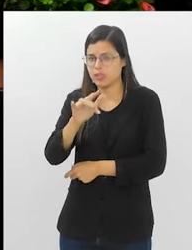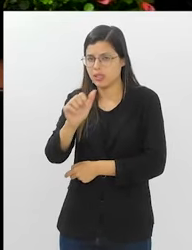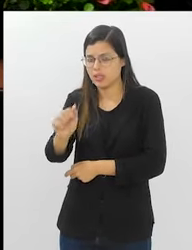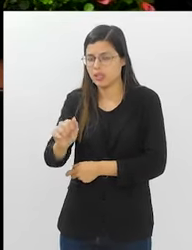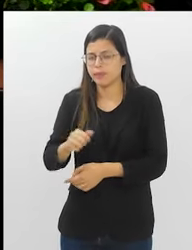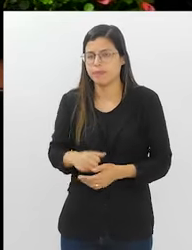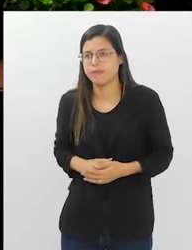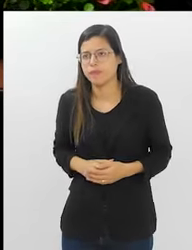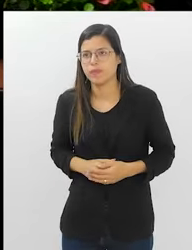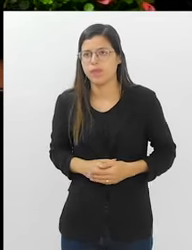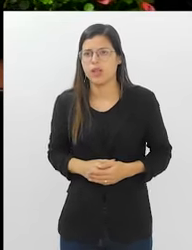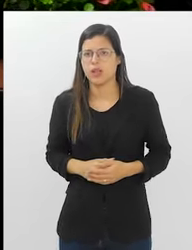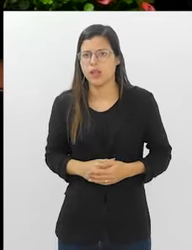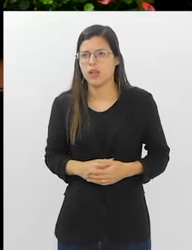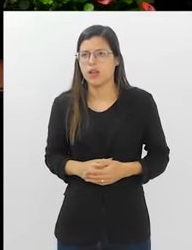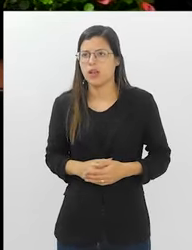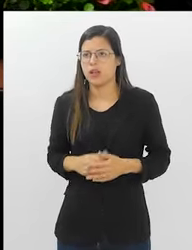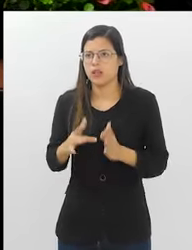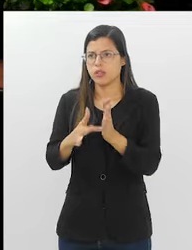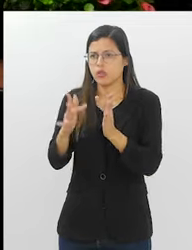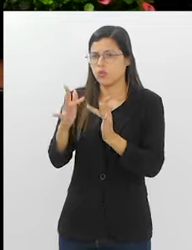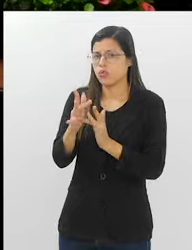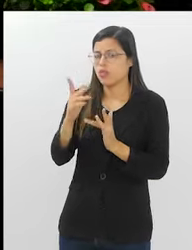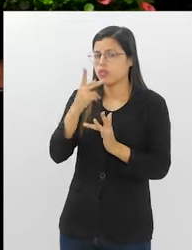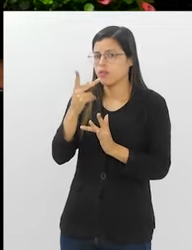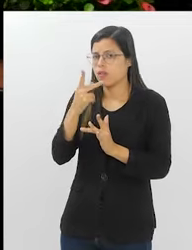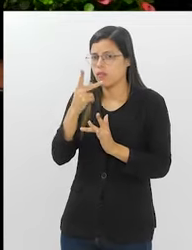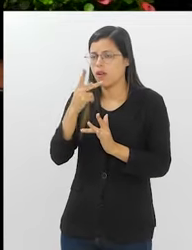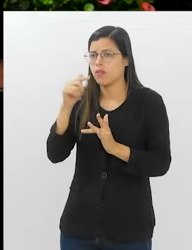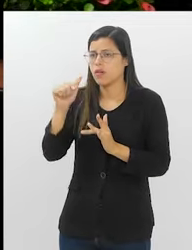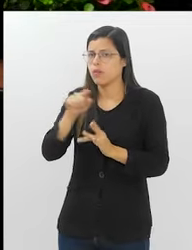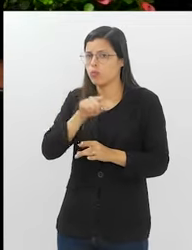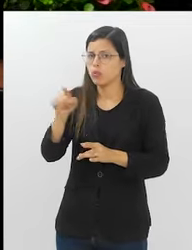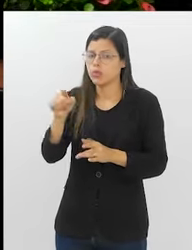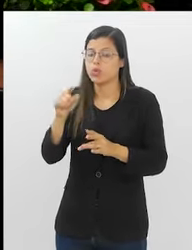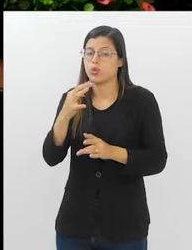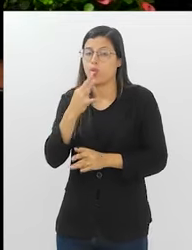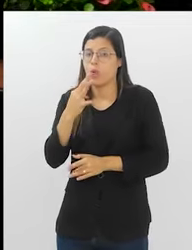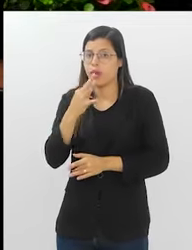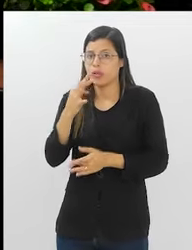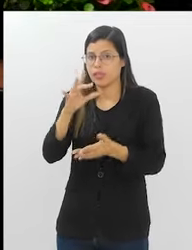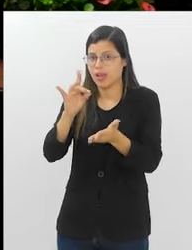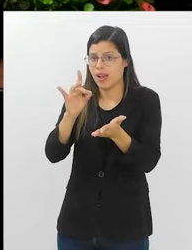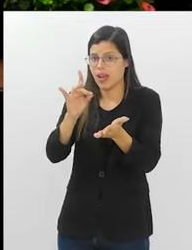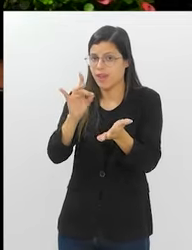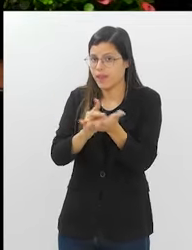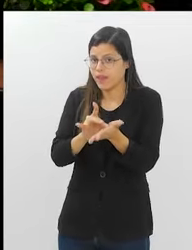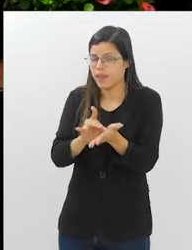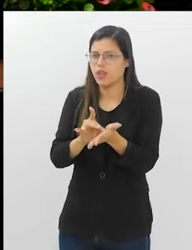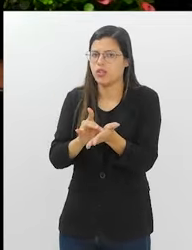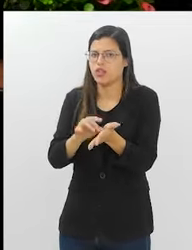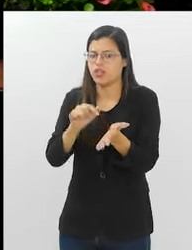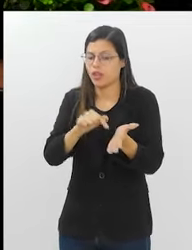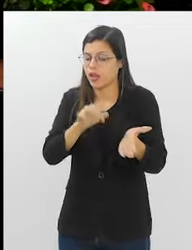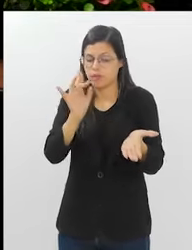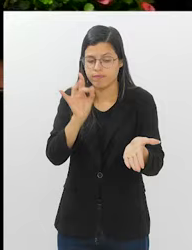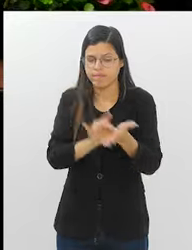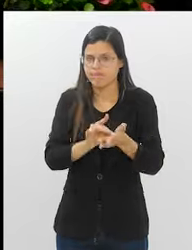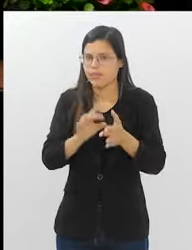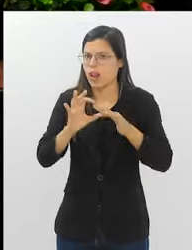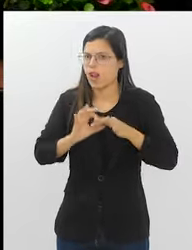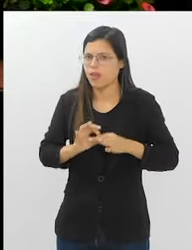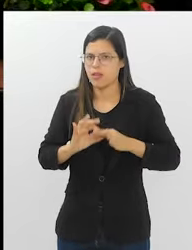questão é que, como Jesus dizia, conhecereis a verdade e a verdade vos libertará. As pessoas